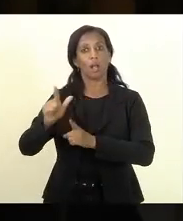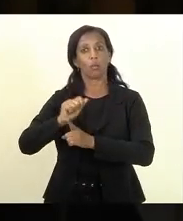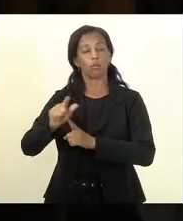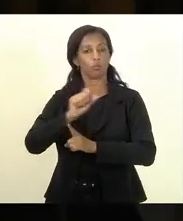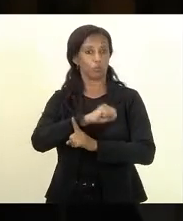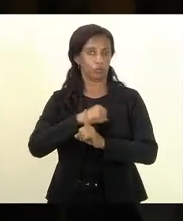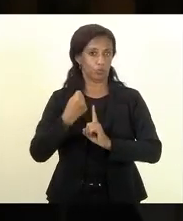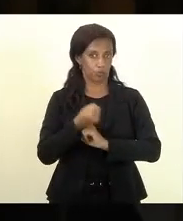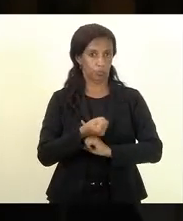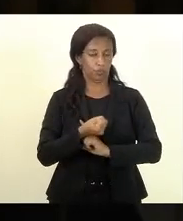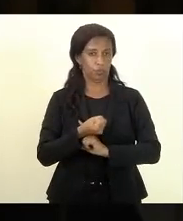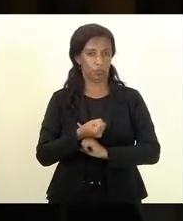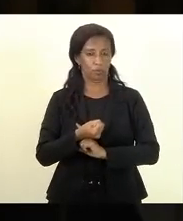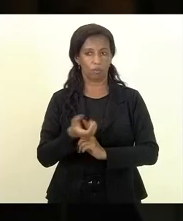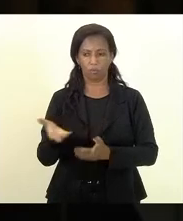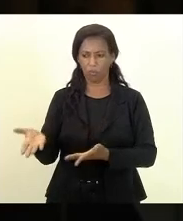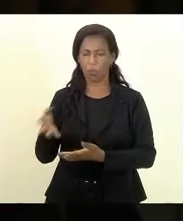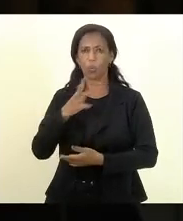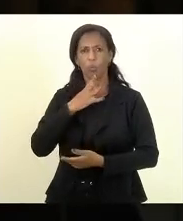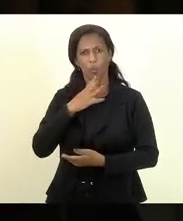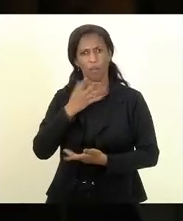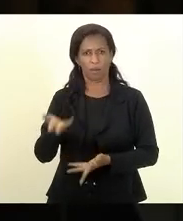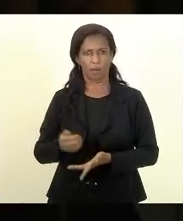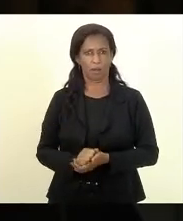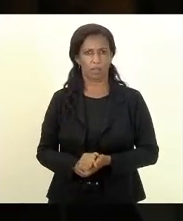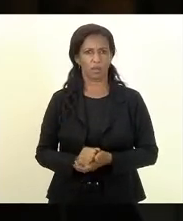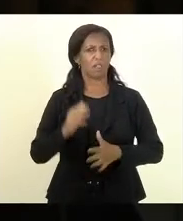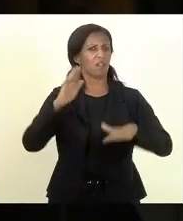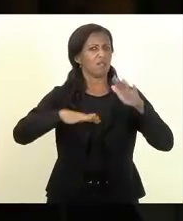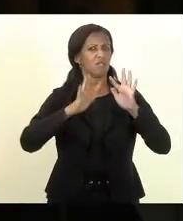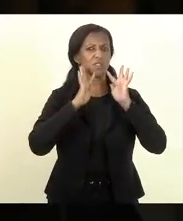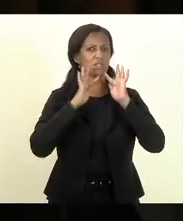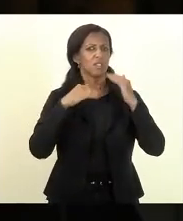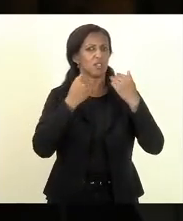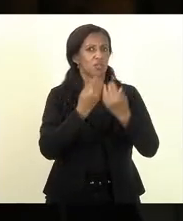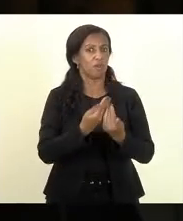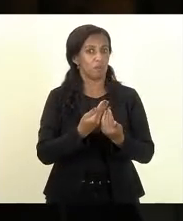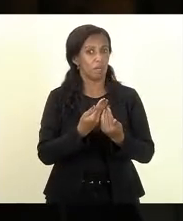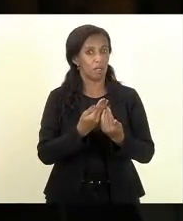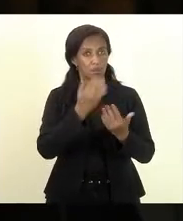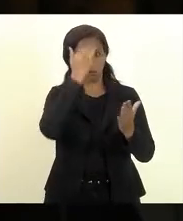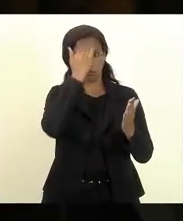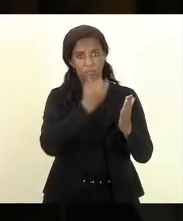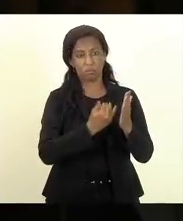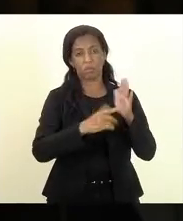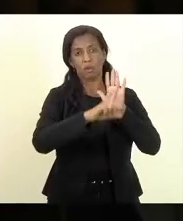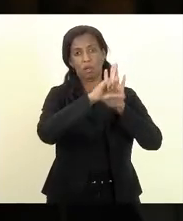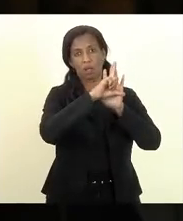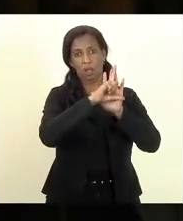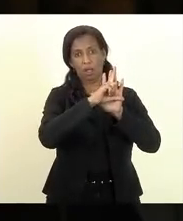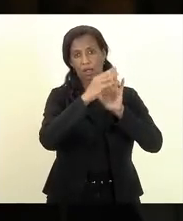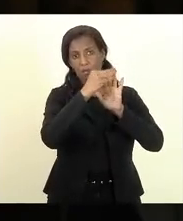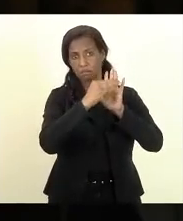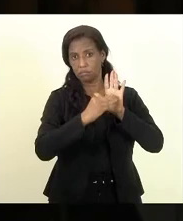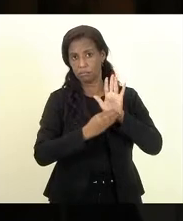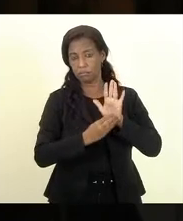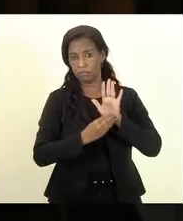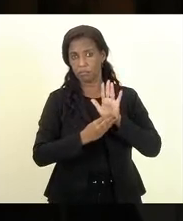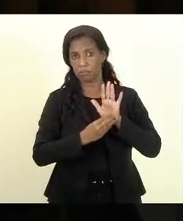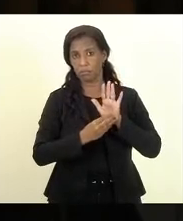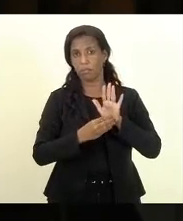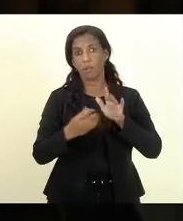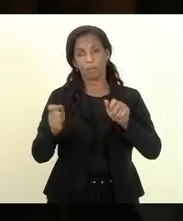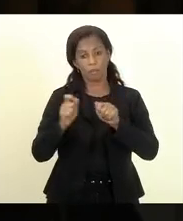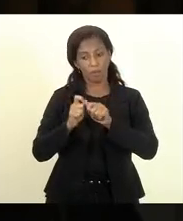essa pauta, não é? Infelizmente, nem todas as famílias preenchem os requisitos, né, que a lei estipula para receber o aluguel social. Então, fazer esse